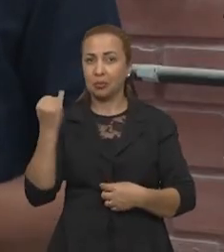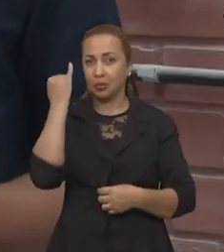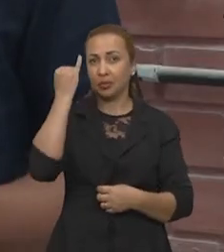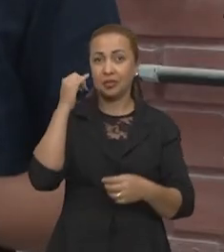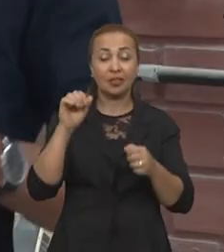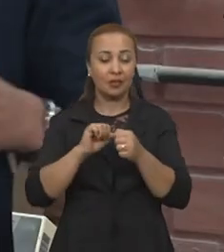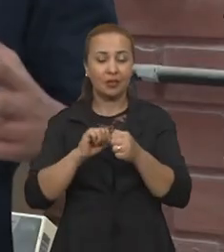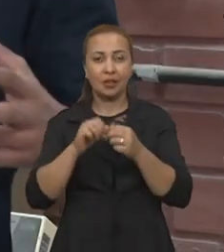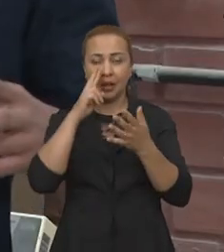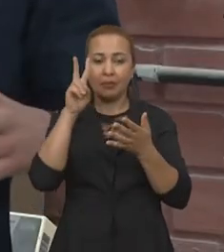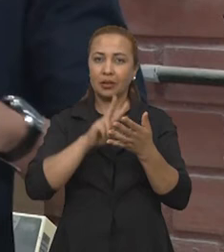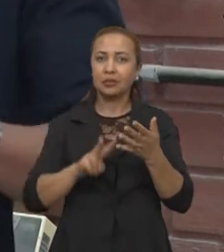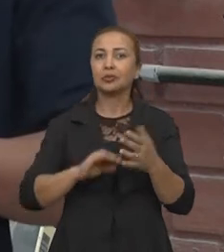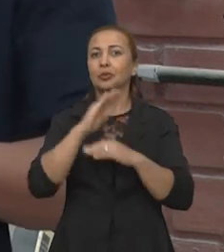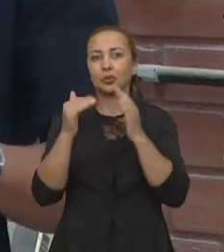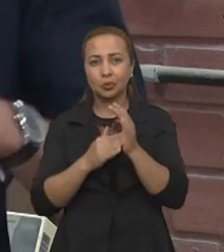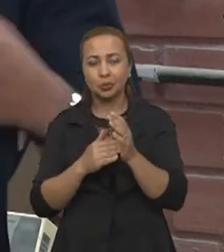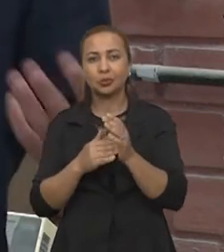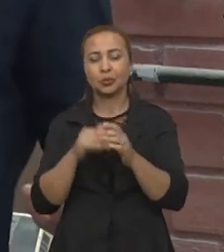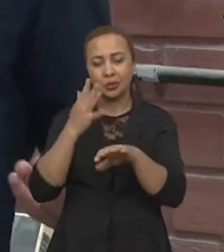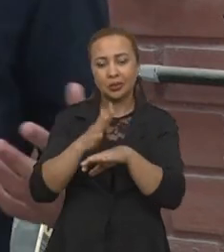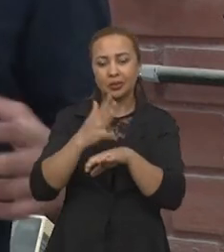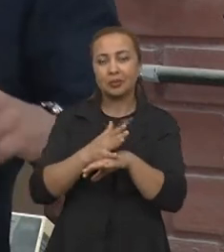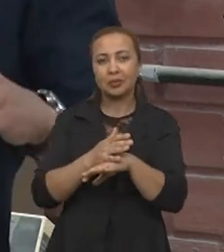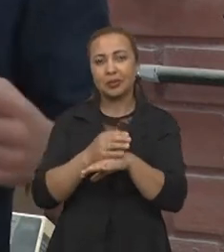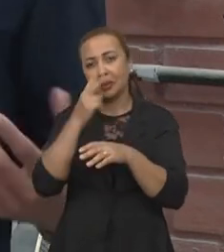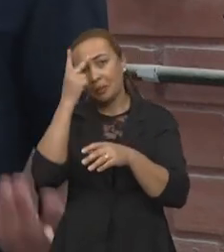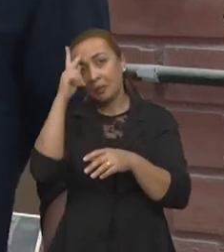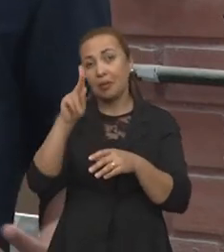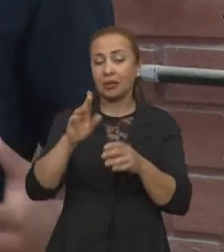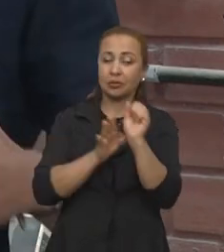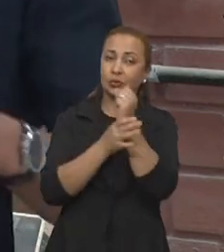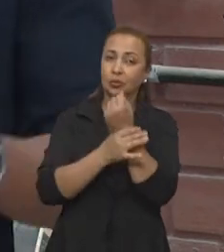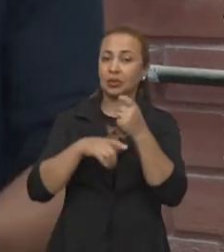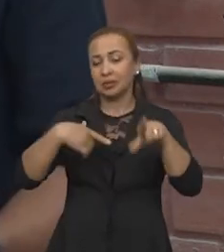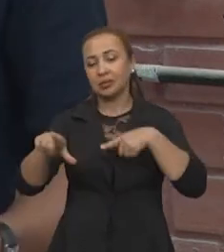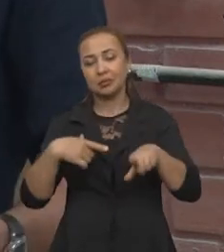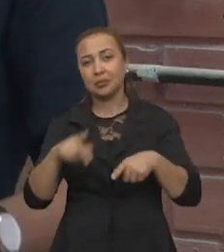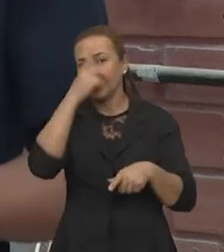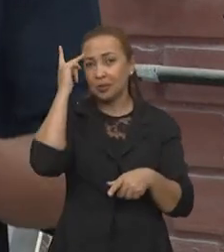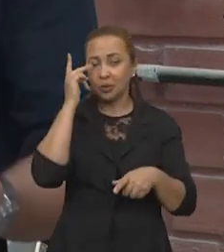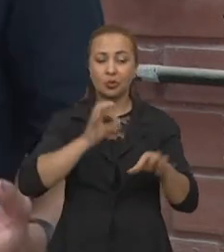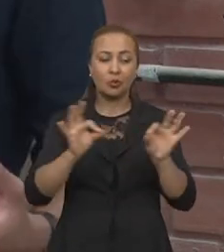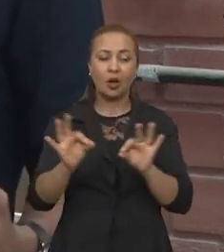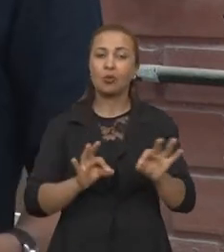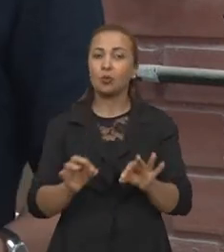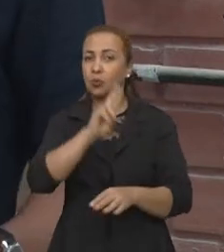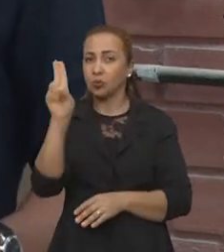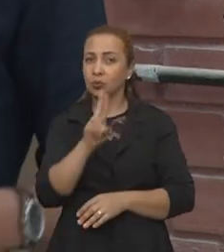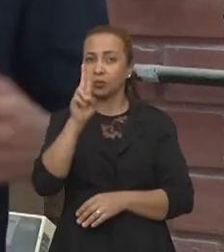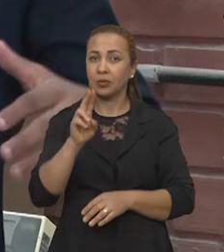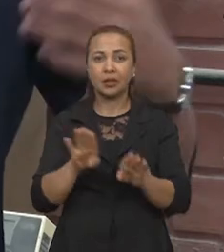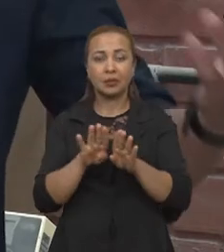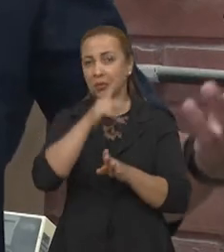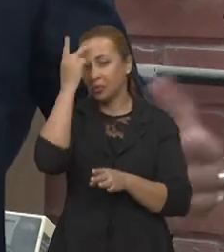saúde importante. Então a gente vai fazer uma análise já com os ensaios físicos, fazendo analogia para segurança do trabalho, o trabalhador que vai